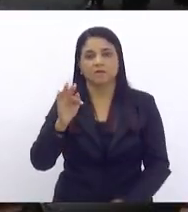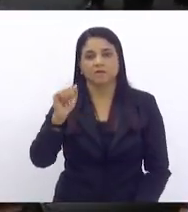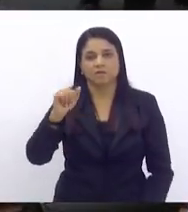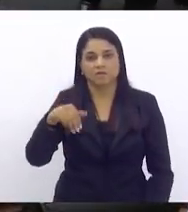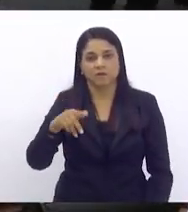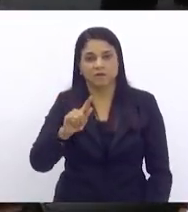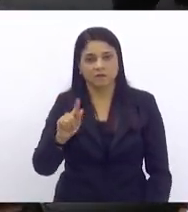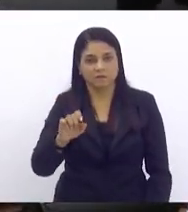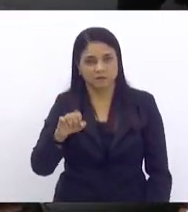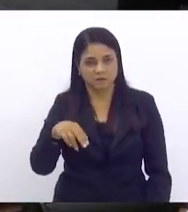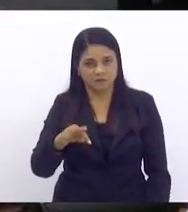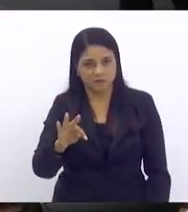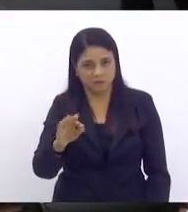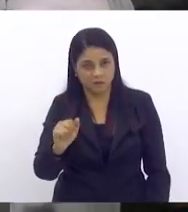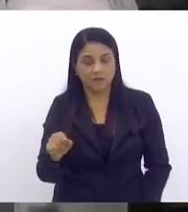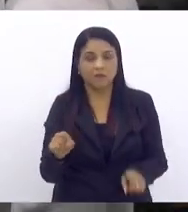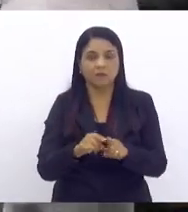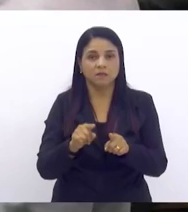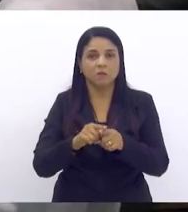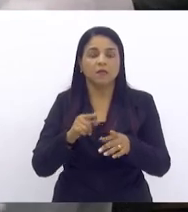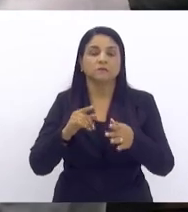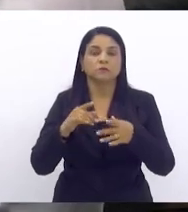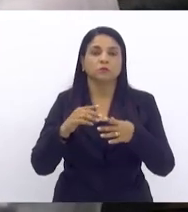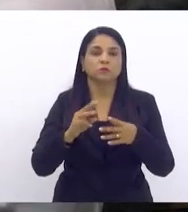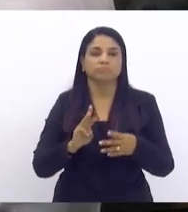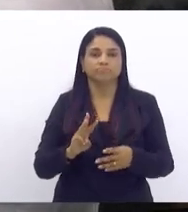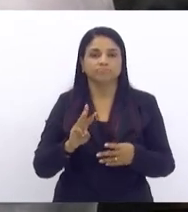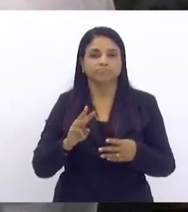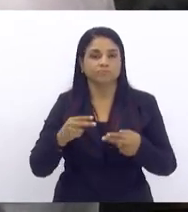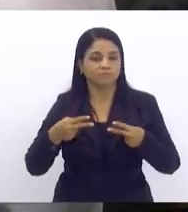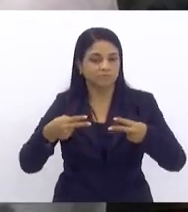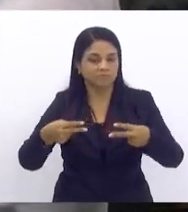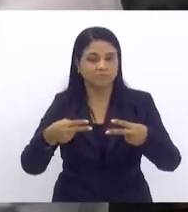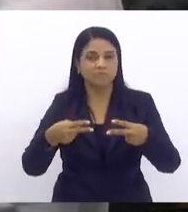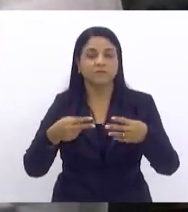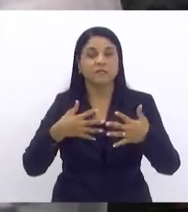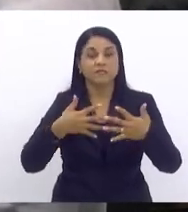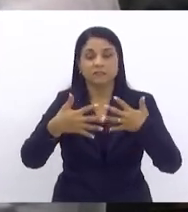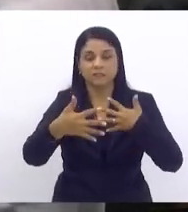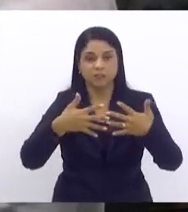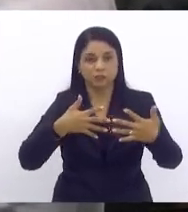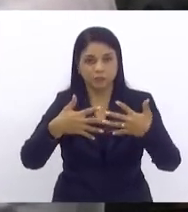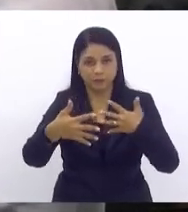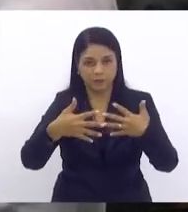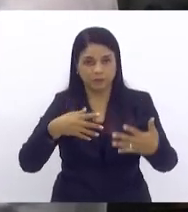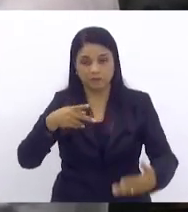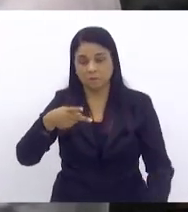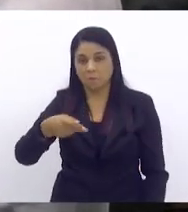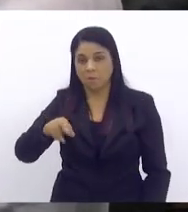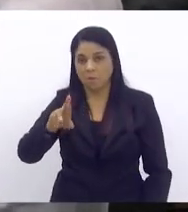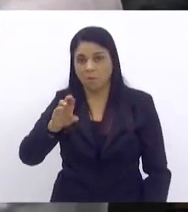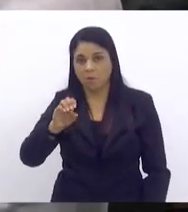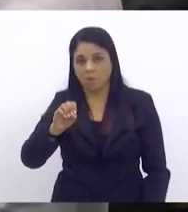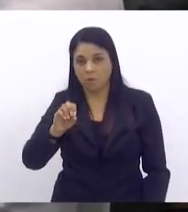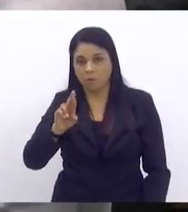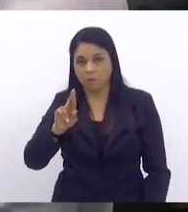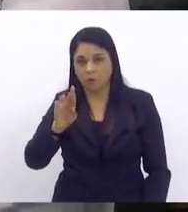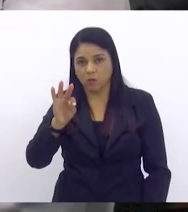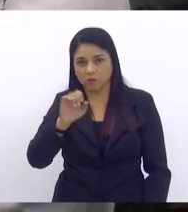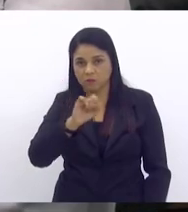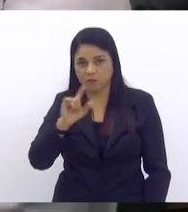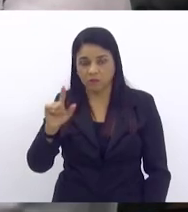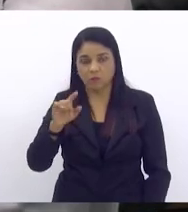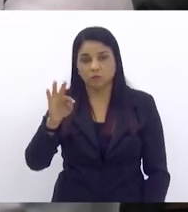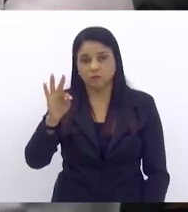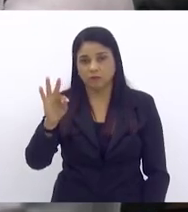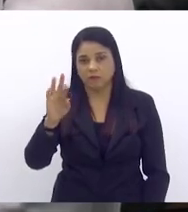da Prefeitura do Rio de Janeiro e comprovado também no portal de transparência do TRE, onde mostra todos os